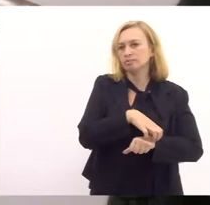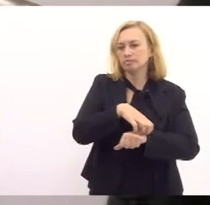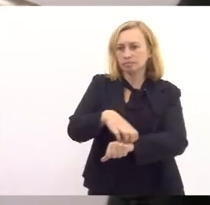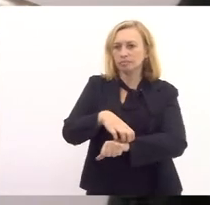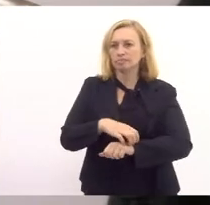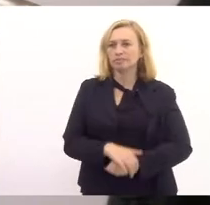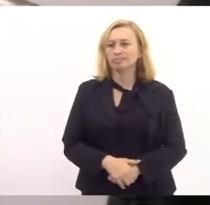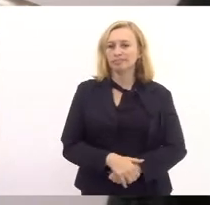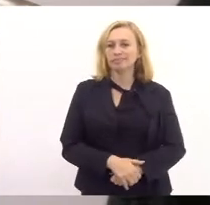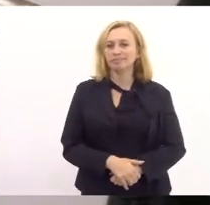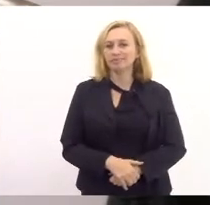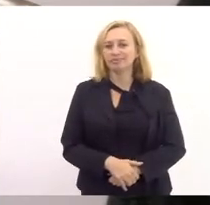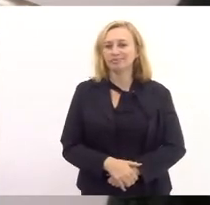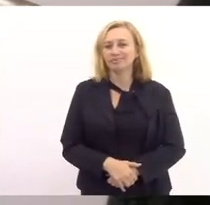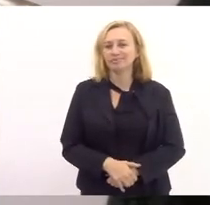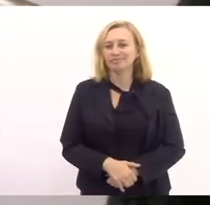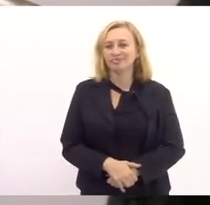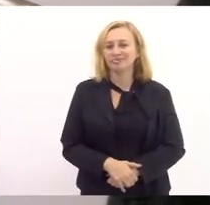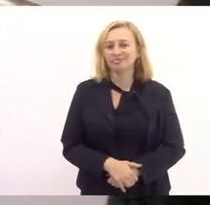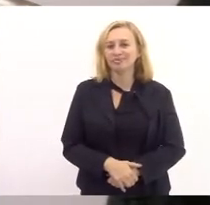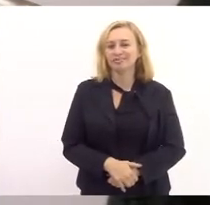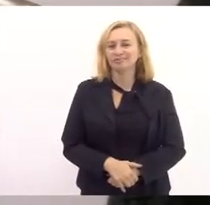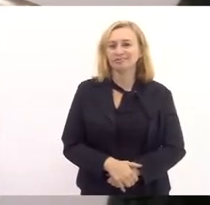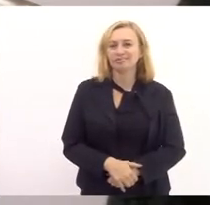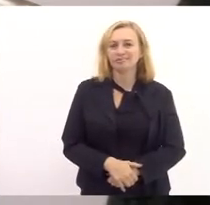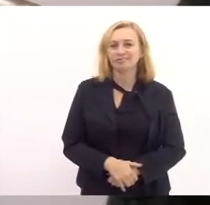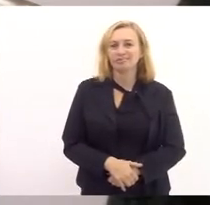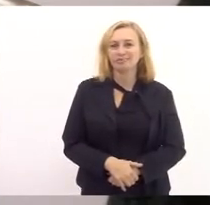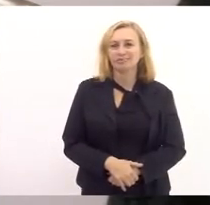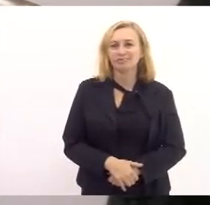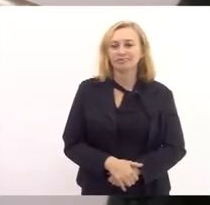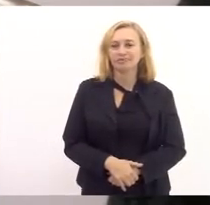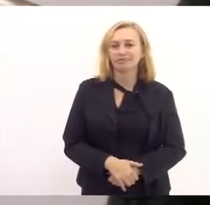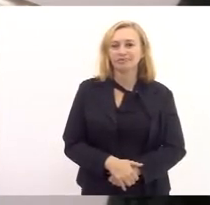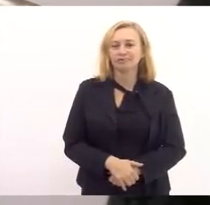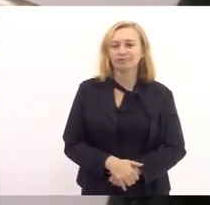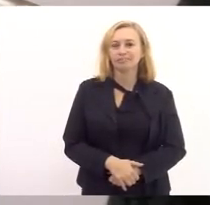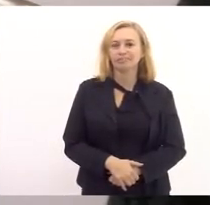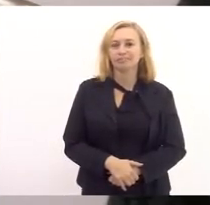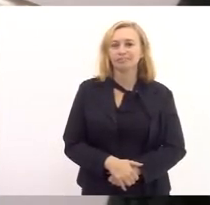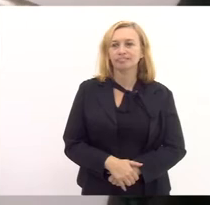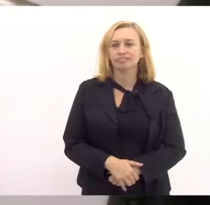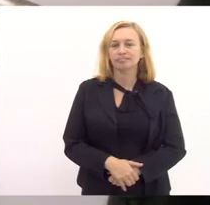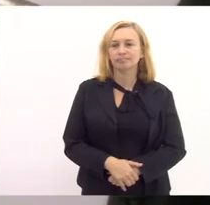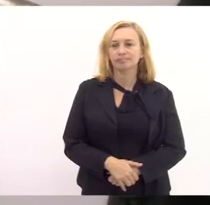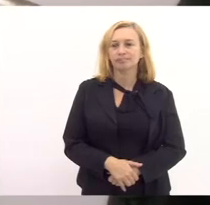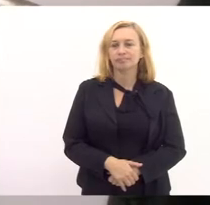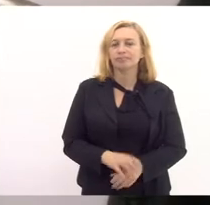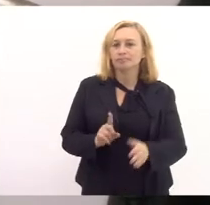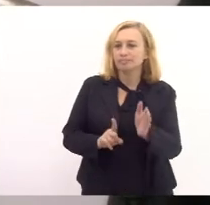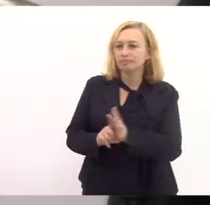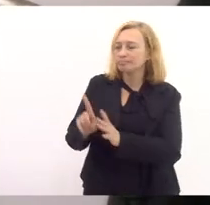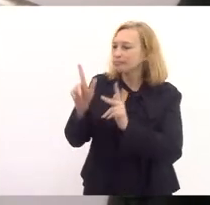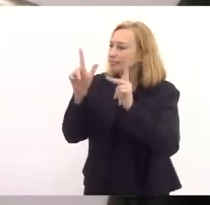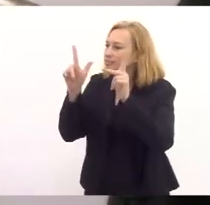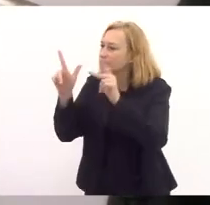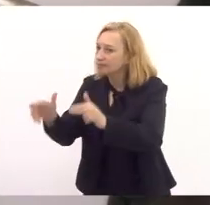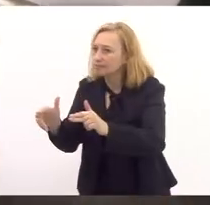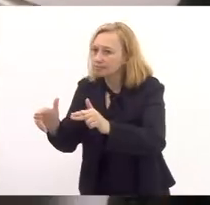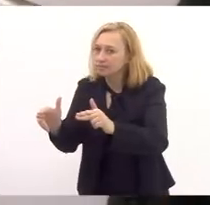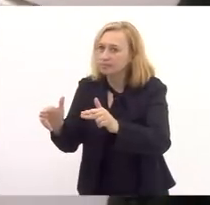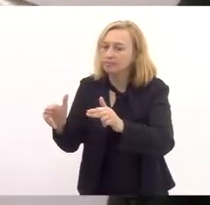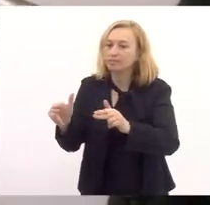quem representa o Poder Executivo nessa área. Então, eu queria fazer à Vossa Senhoria a mesma pergunta que fiz ao presidente da